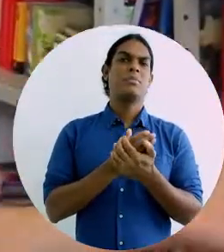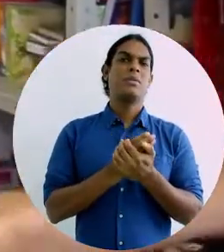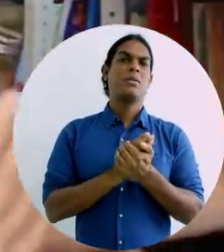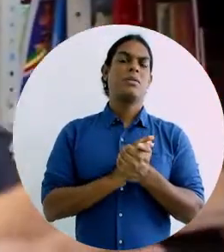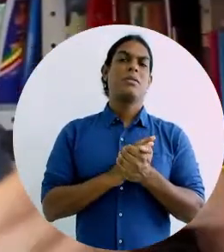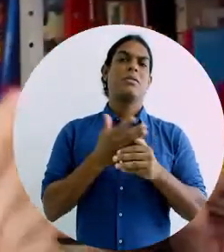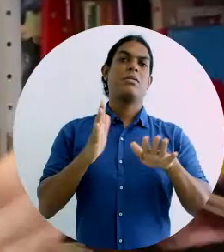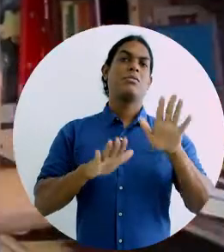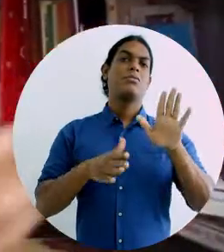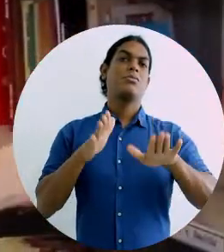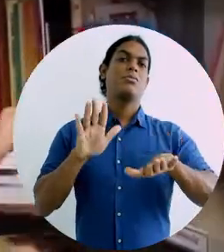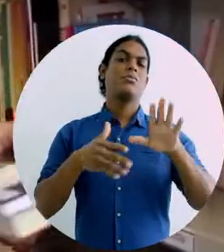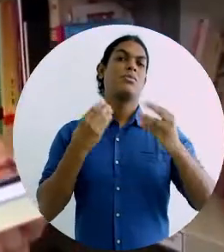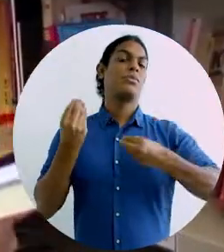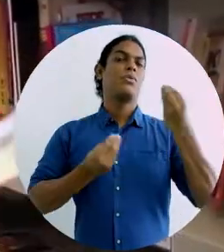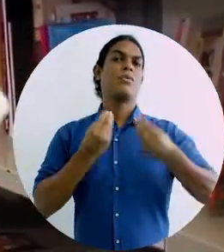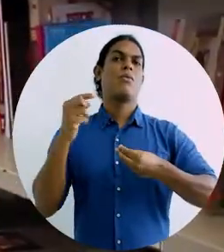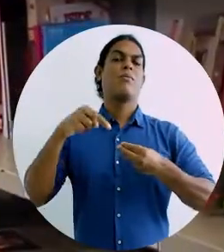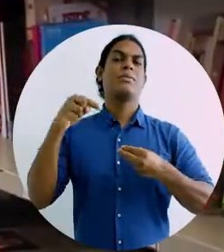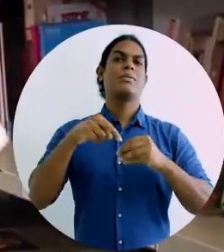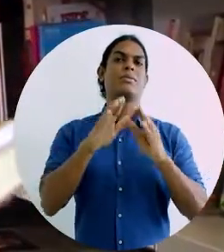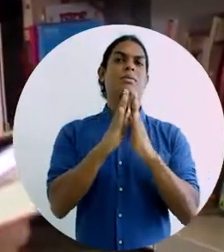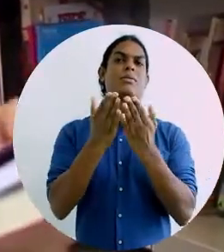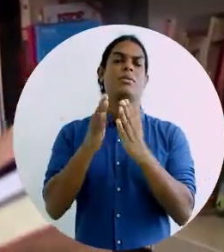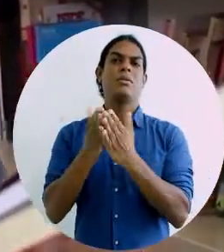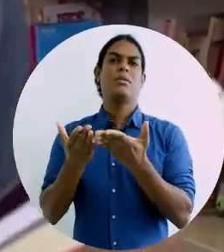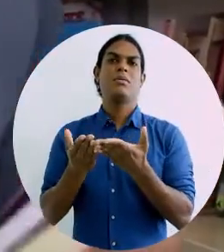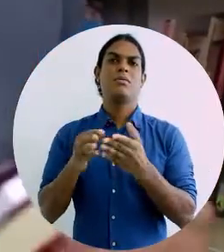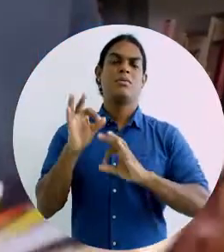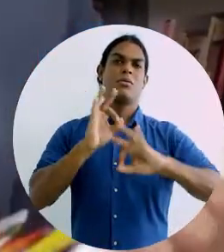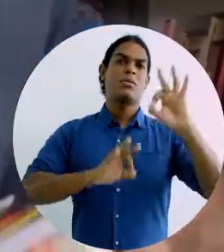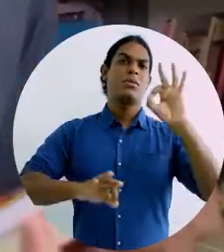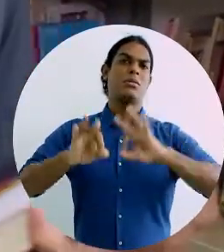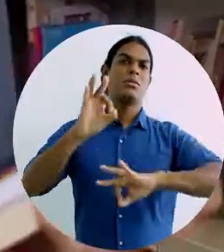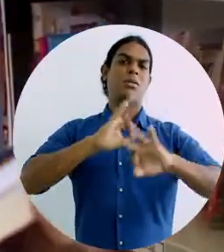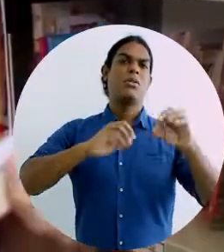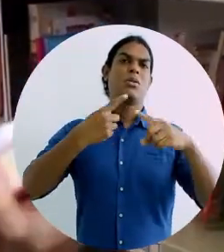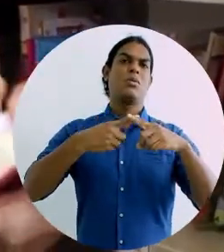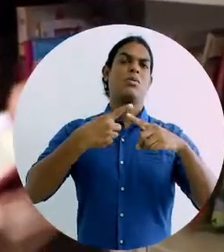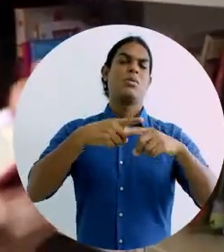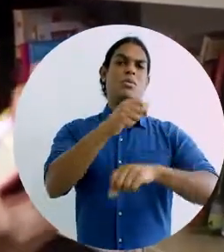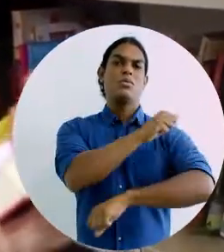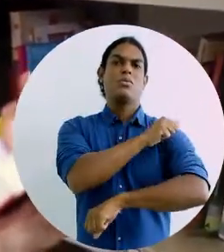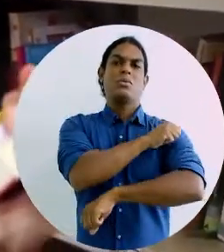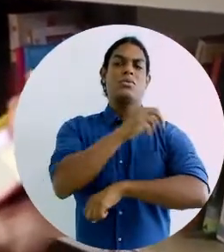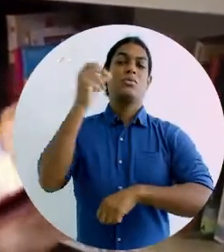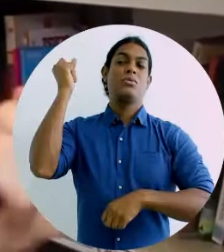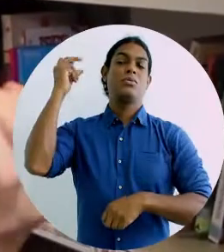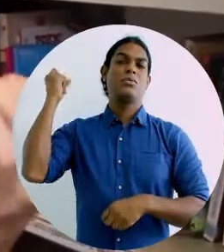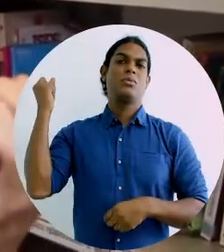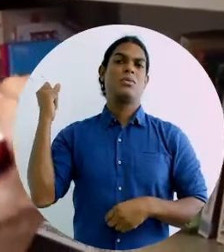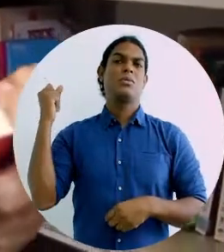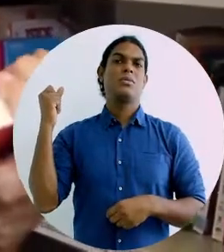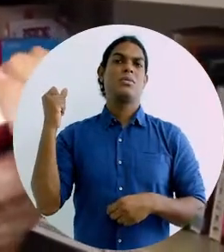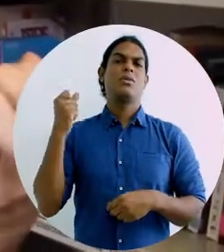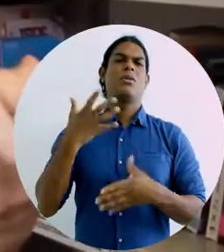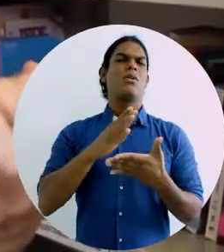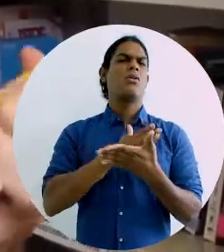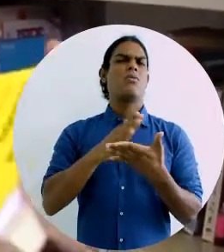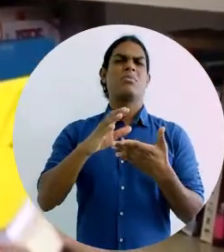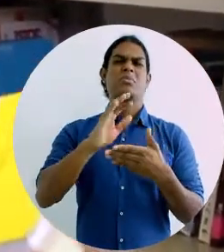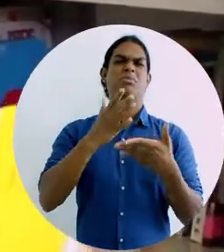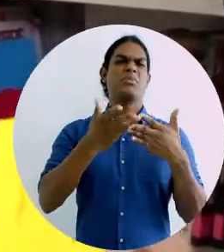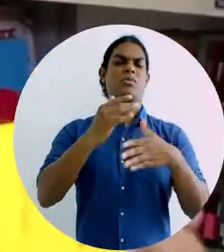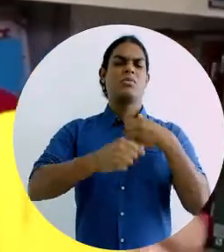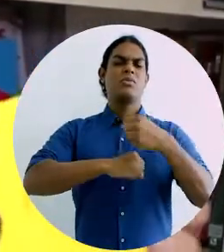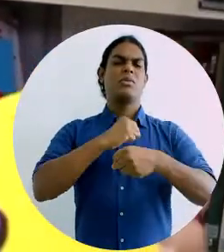que esse material foi tratado. Os alunos da época, né, o projeto de catalogação ocorreu em 2010,